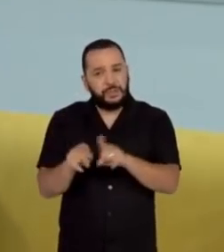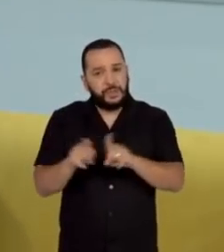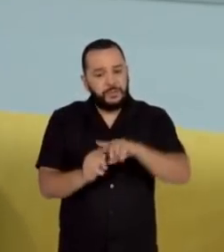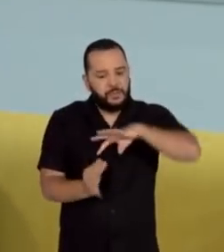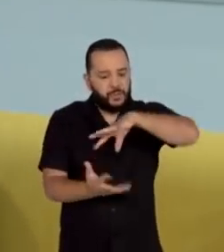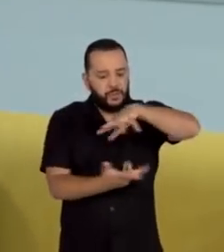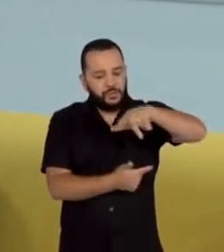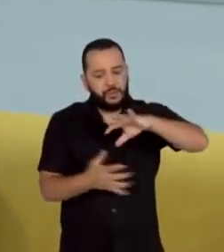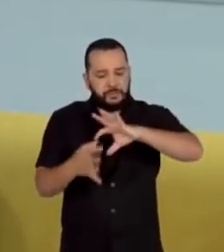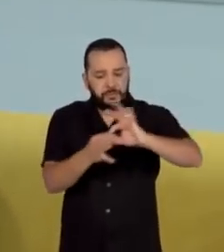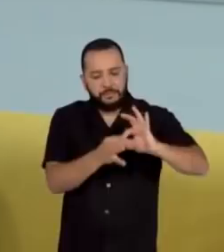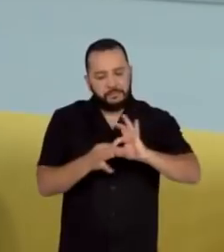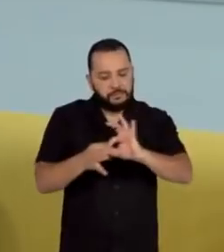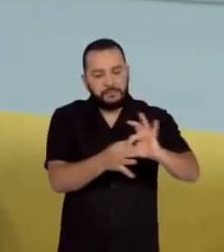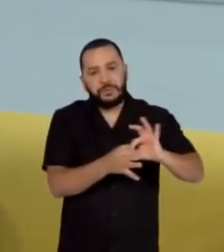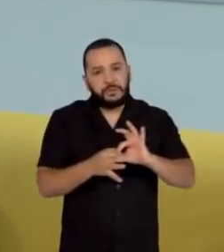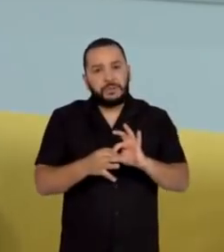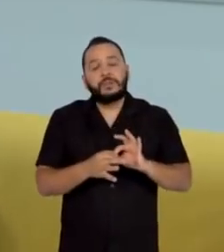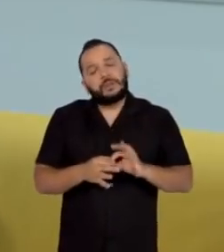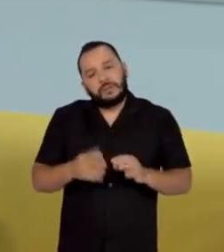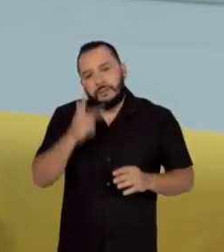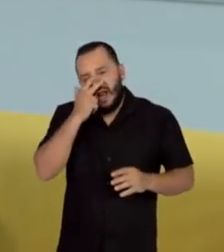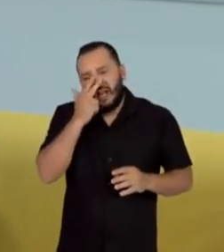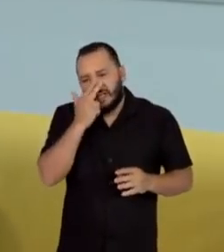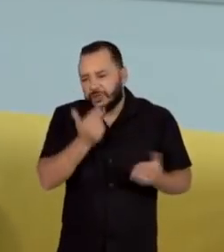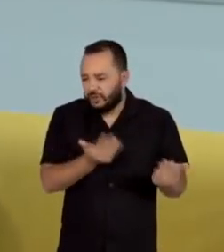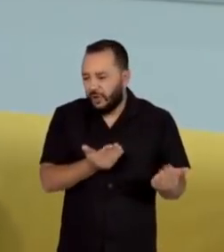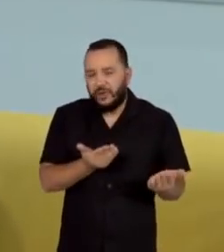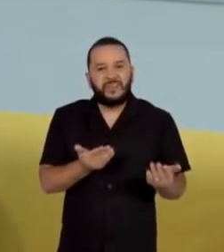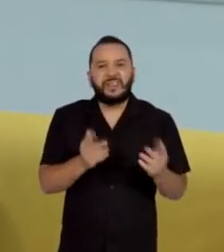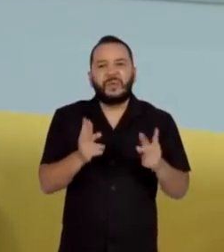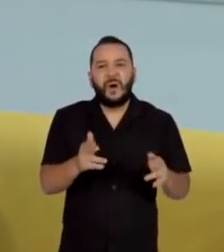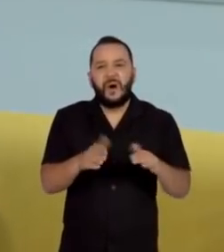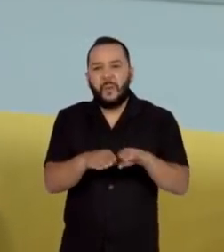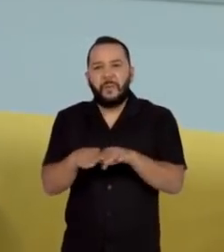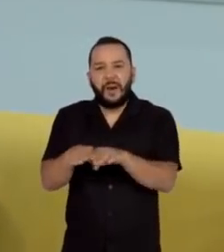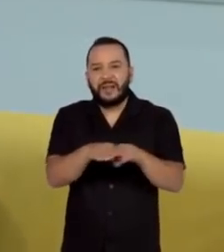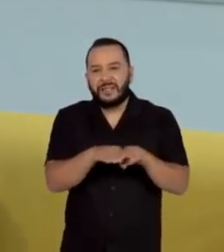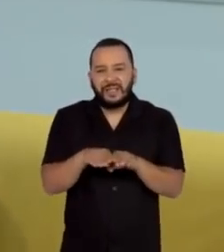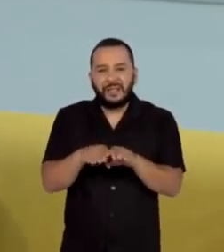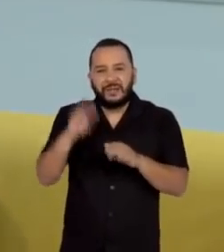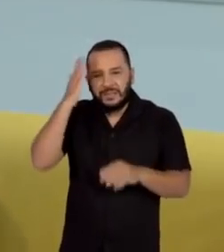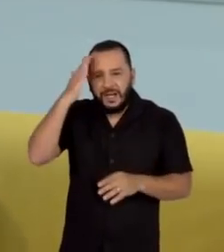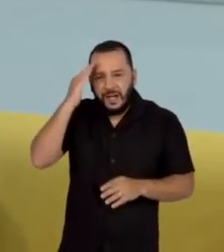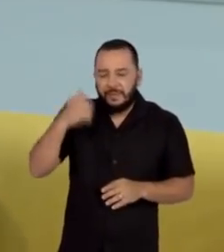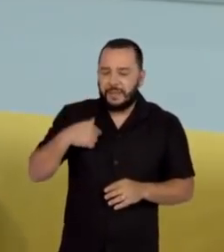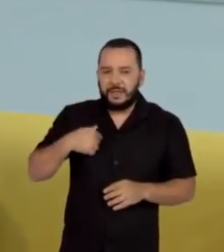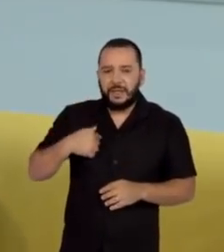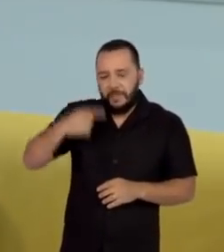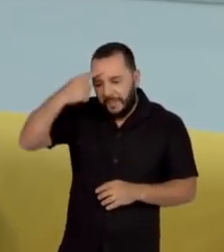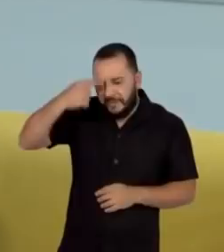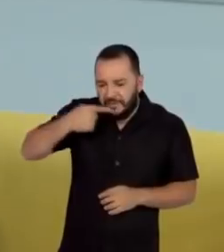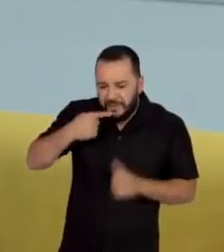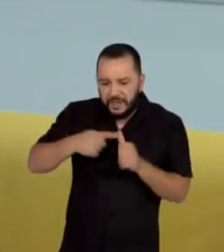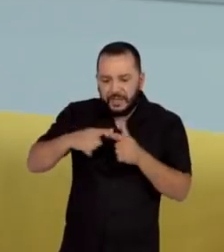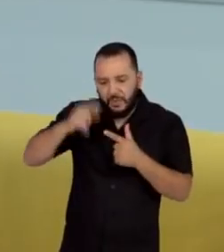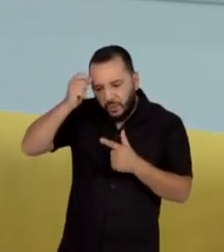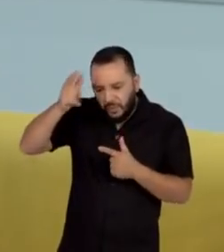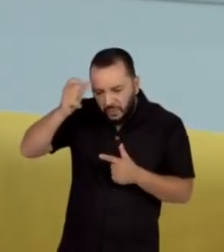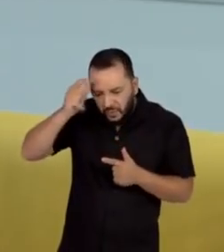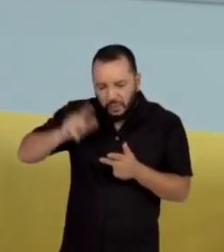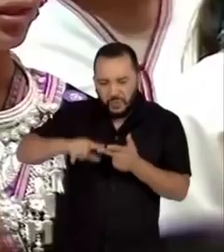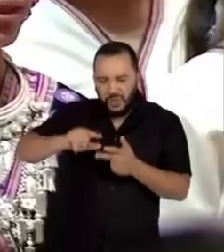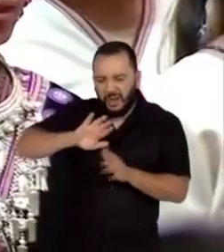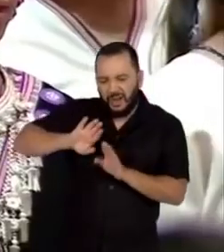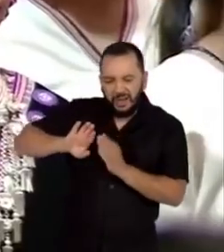estão tornando os jovens homogêneos, ou seja, eles estariam deixando de lado as características de sua própria